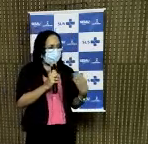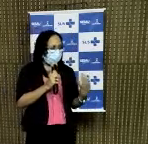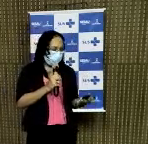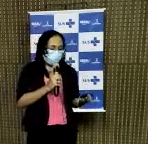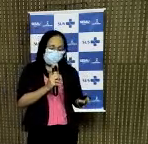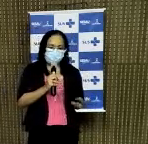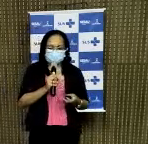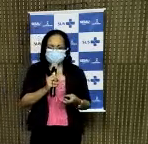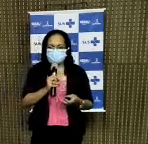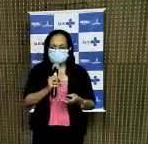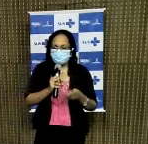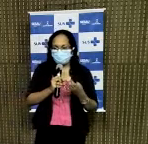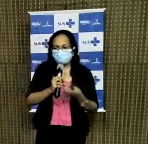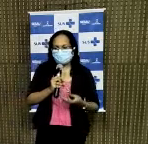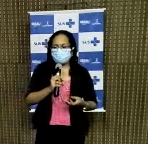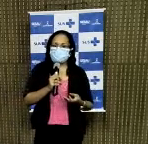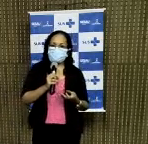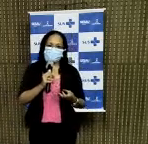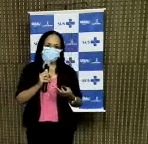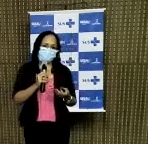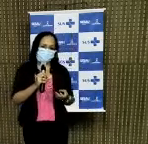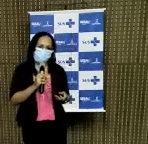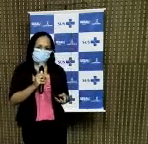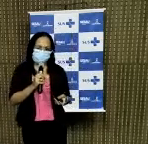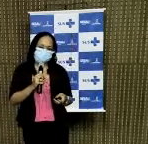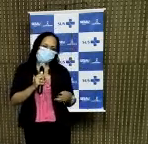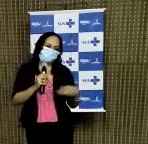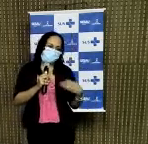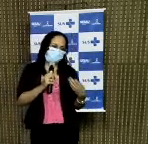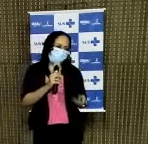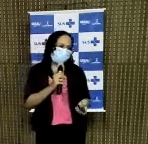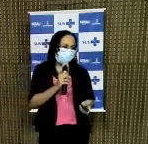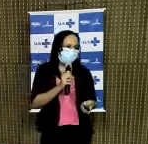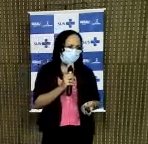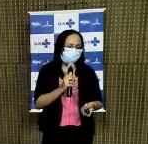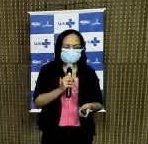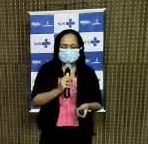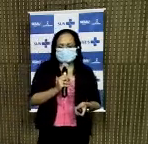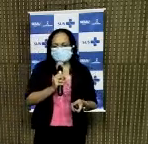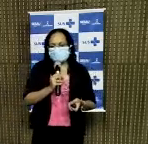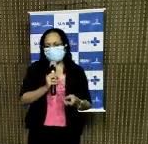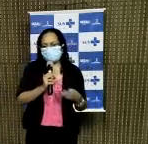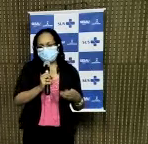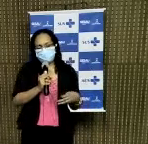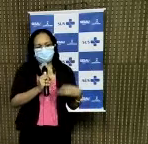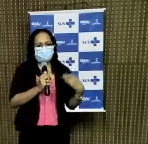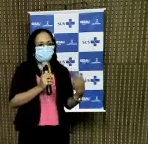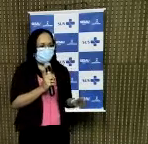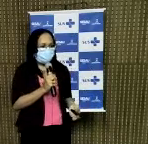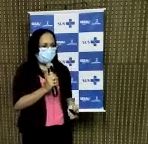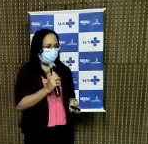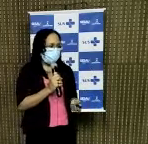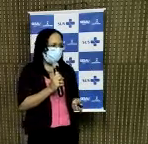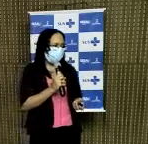tivemos outros problemas, né? Isso se aplica mais no ano de 2020, em que a gente teve restrição, né? Com relação a essas